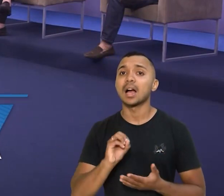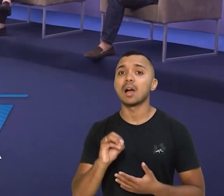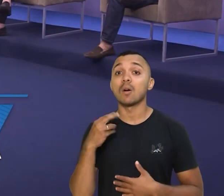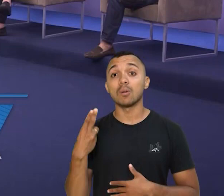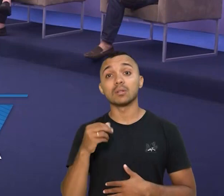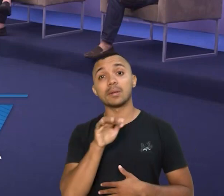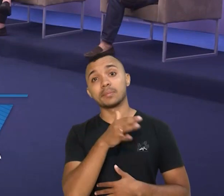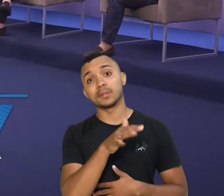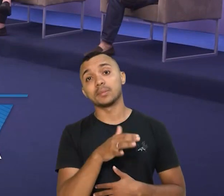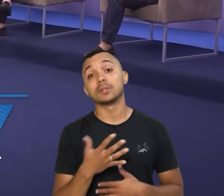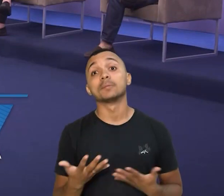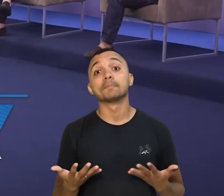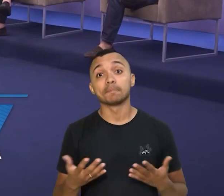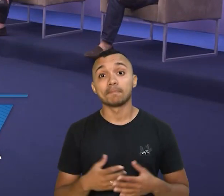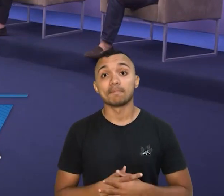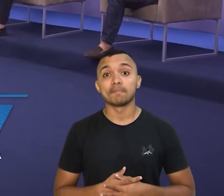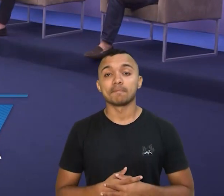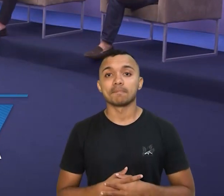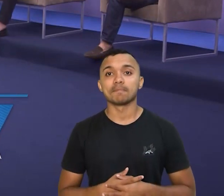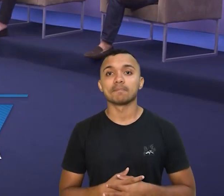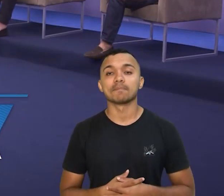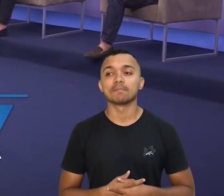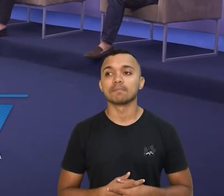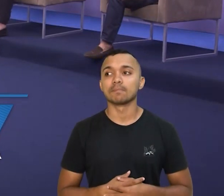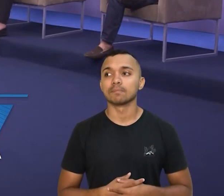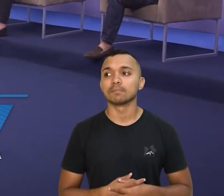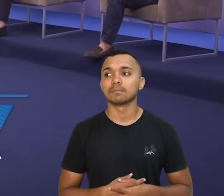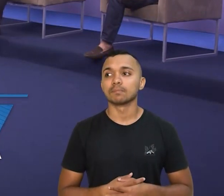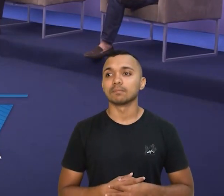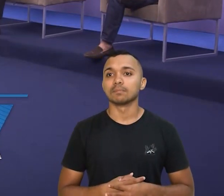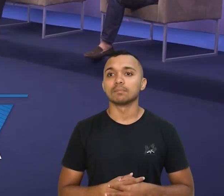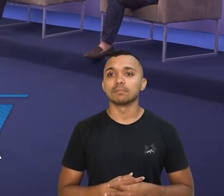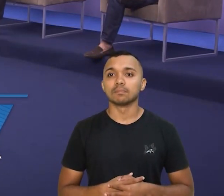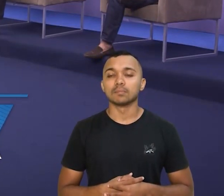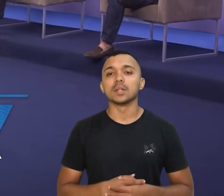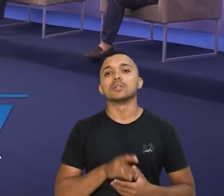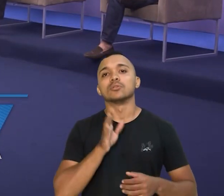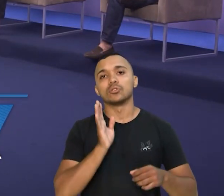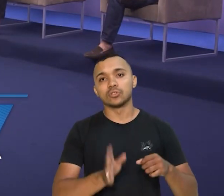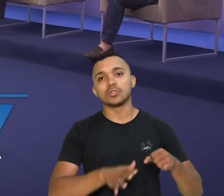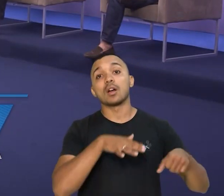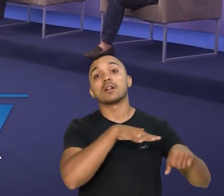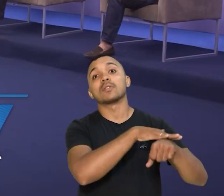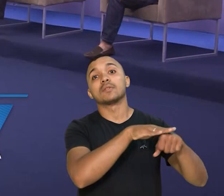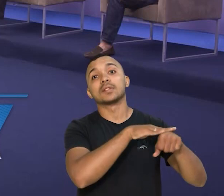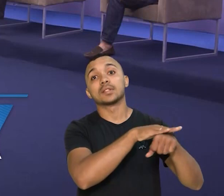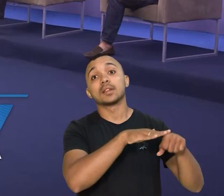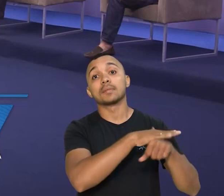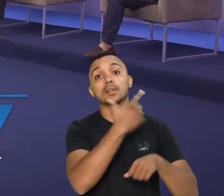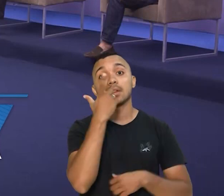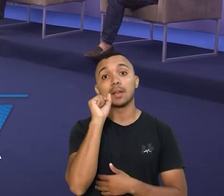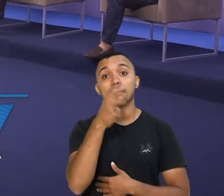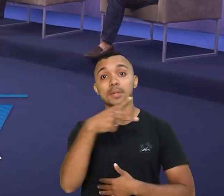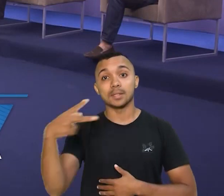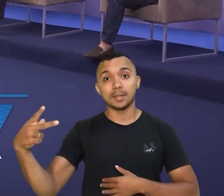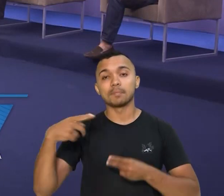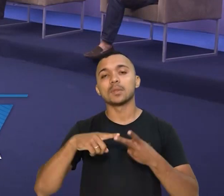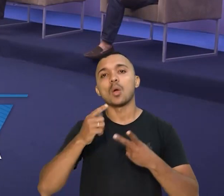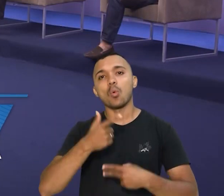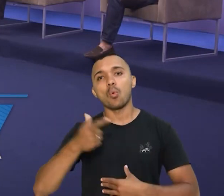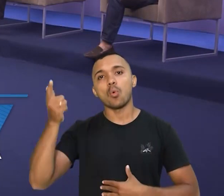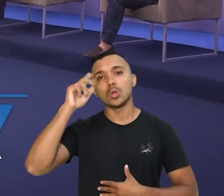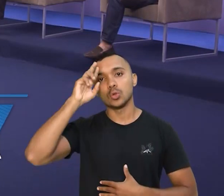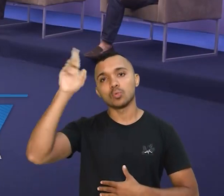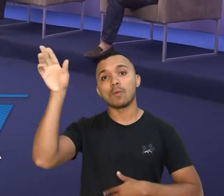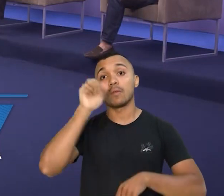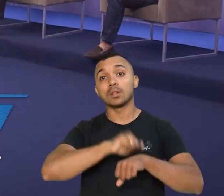Não, a notícia como é que eu mais quero... ou menos? Não, eu conversei com o presidente com o outro diretor do Fortaleza,